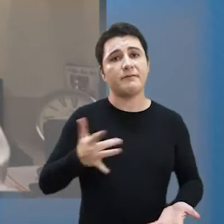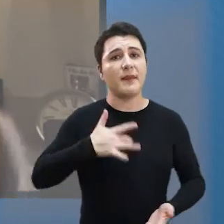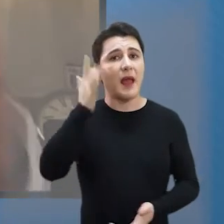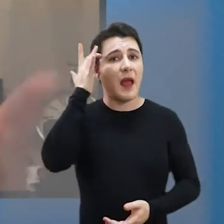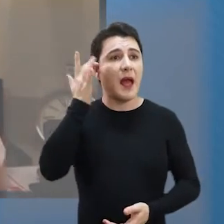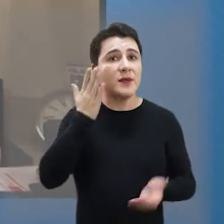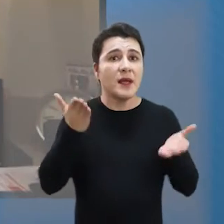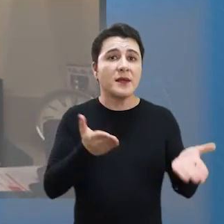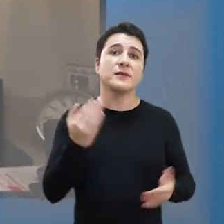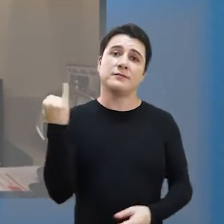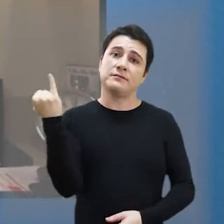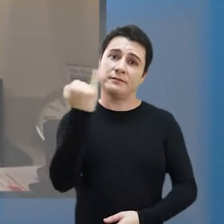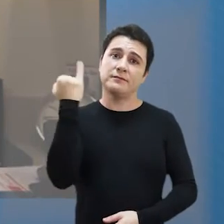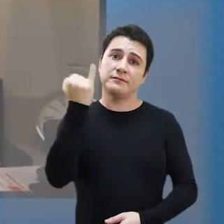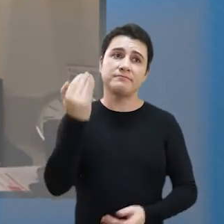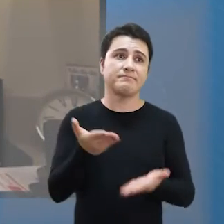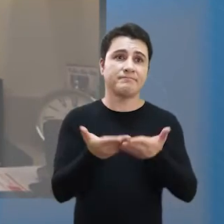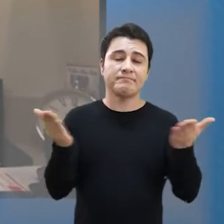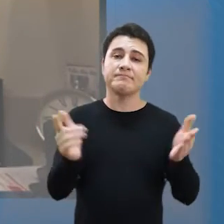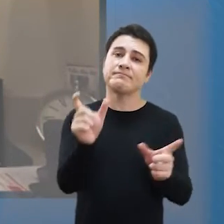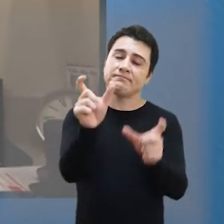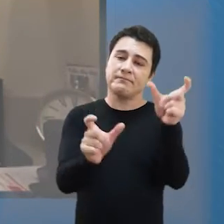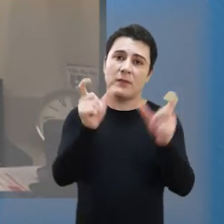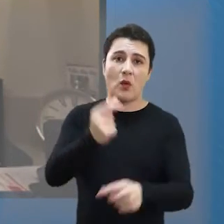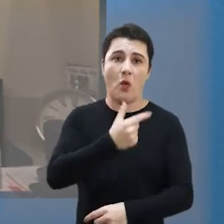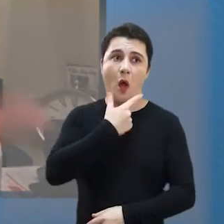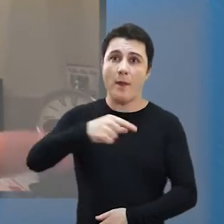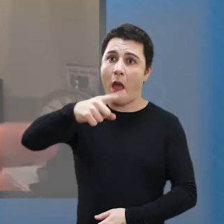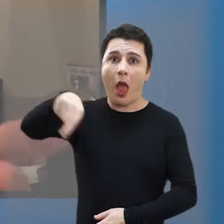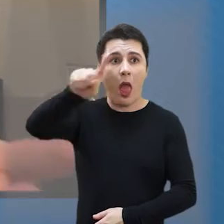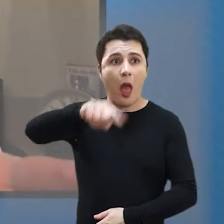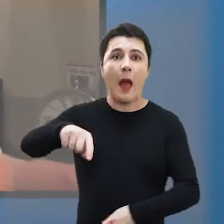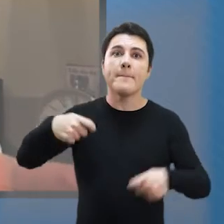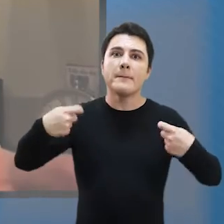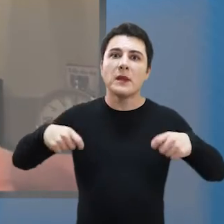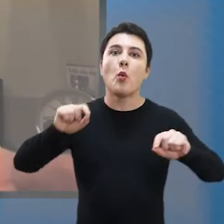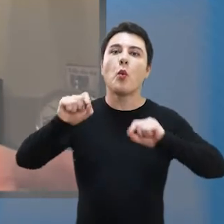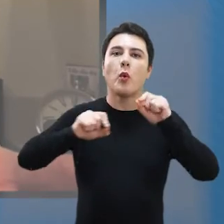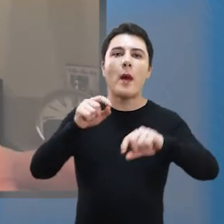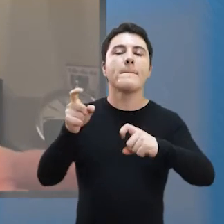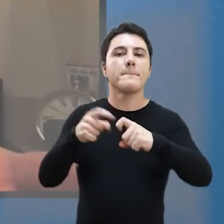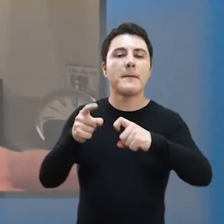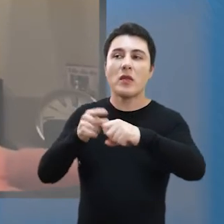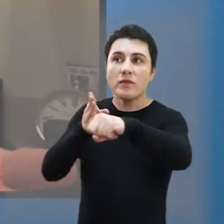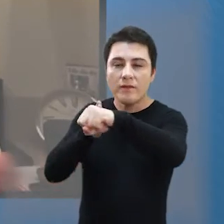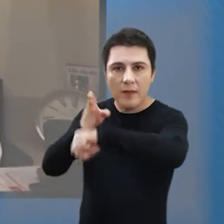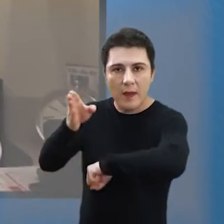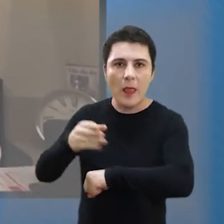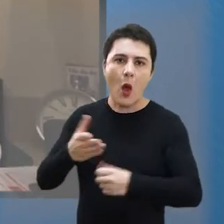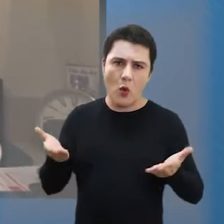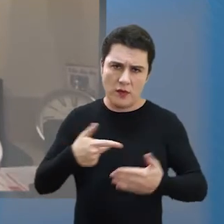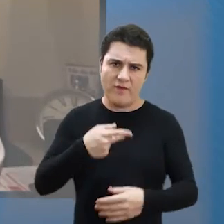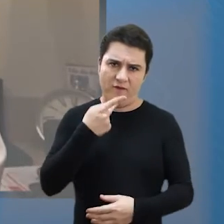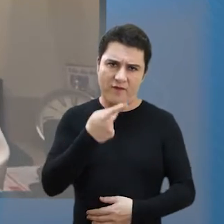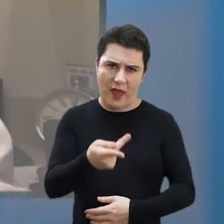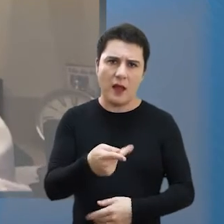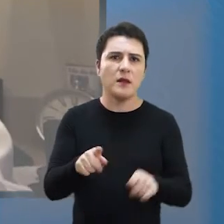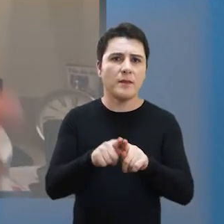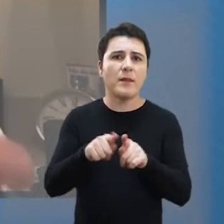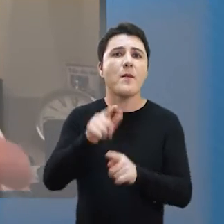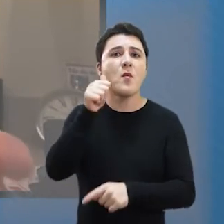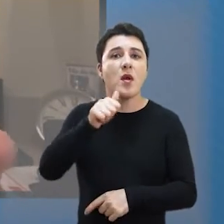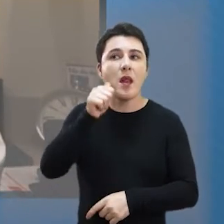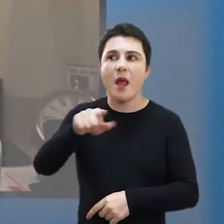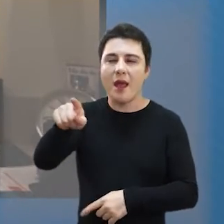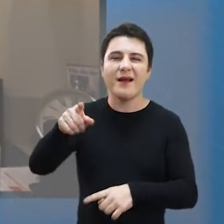Isso que eu acho que é importante o homem aí. Então, ficar de alerta para ele procurar o seu médico. Hoje eu falo assim, eu também vou falar